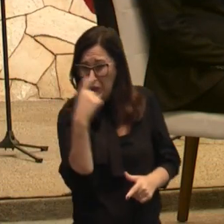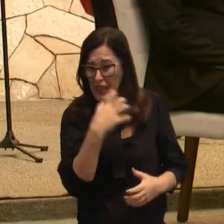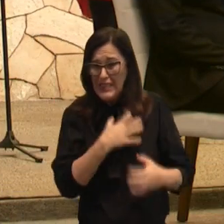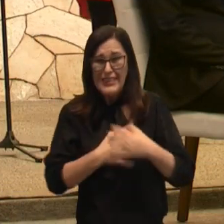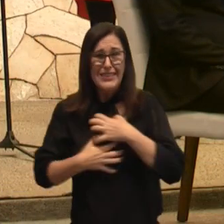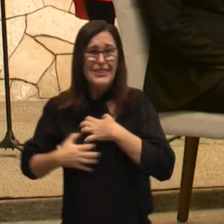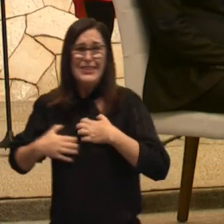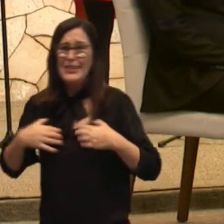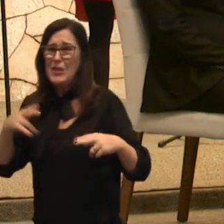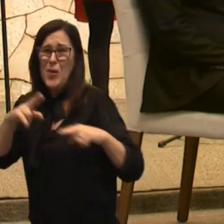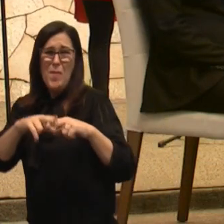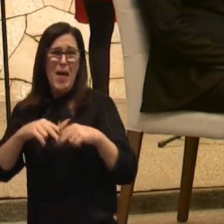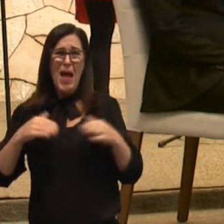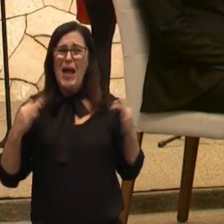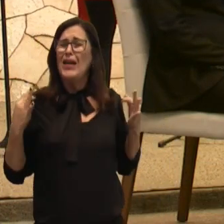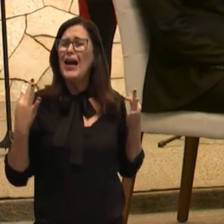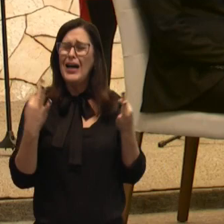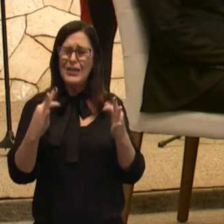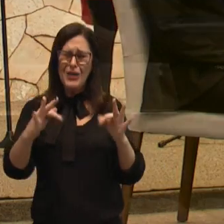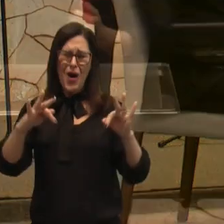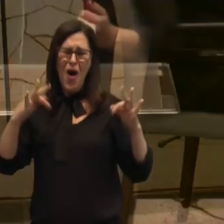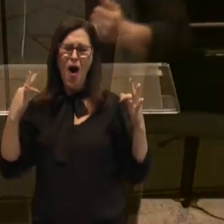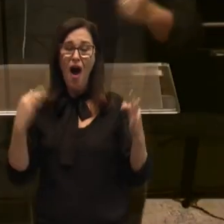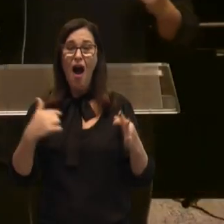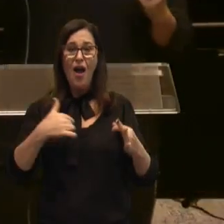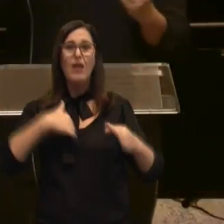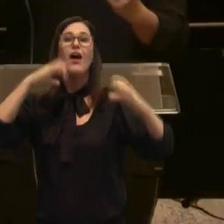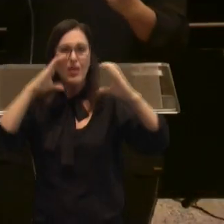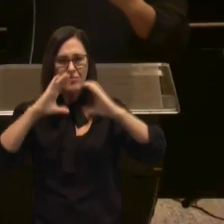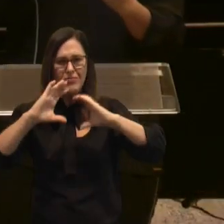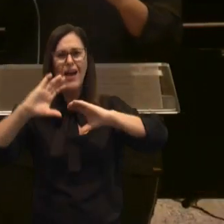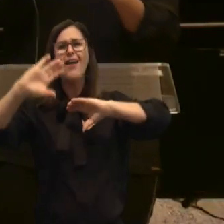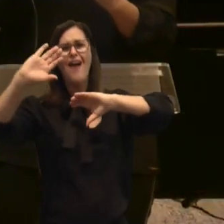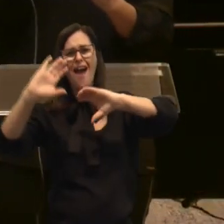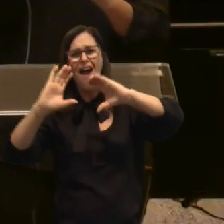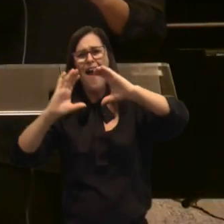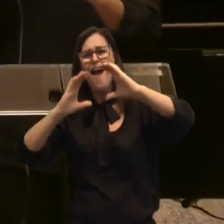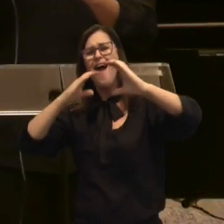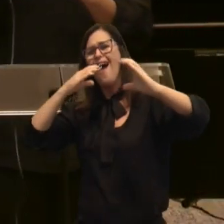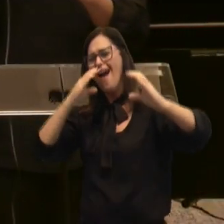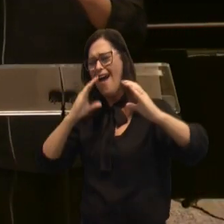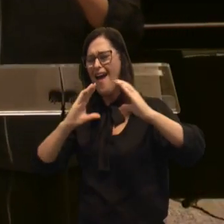estiver, afligida pela dor,